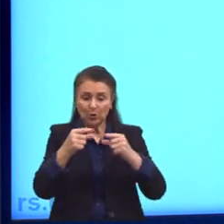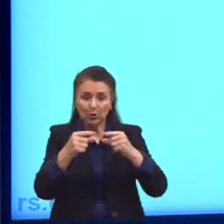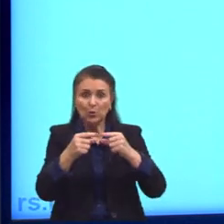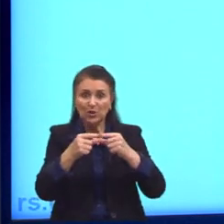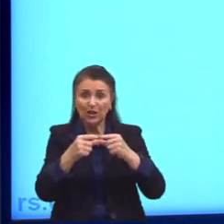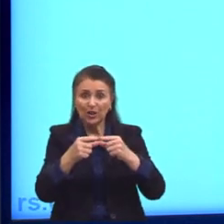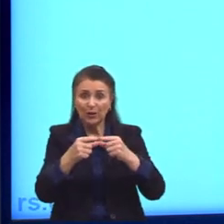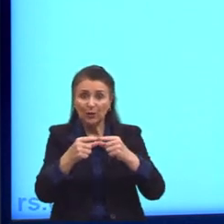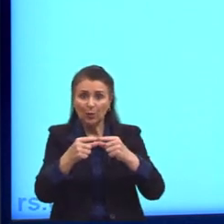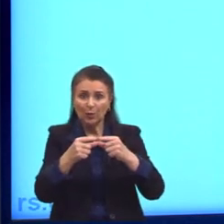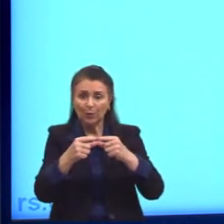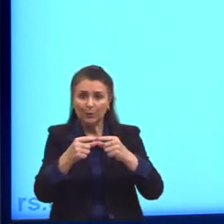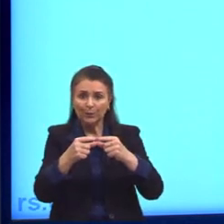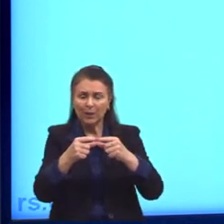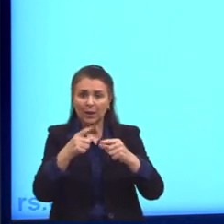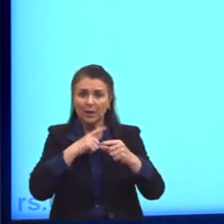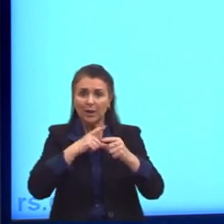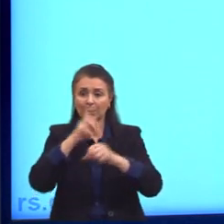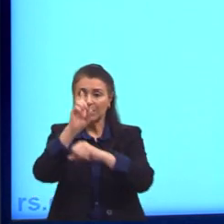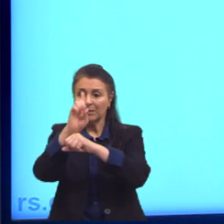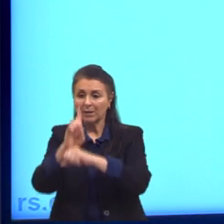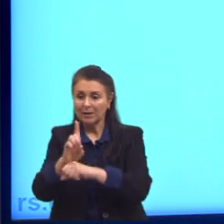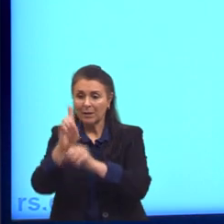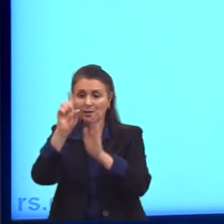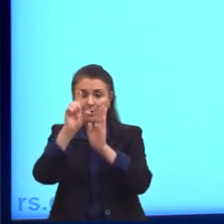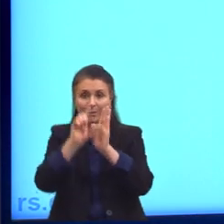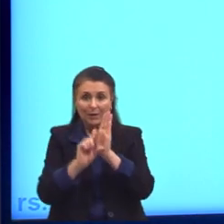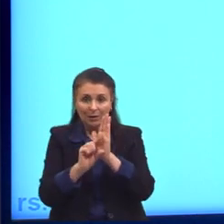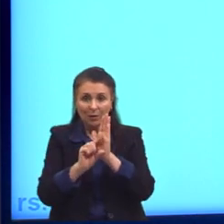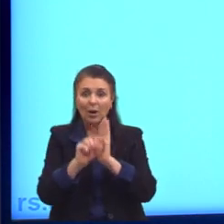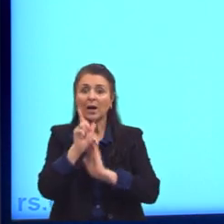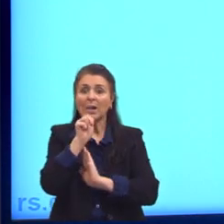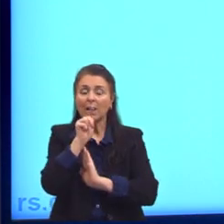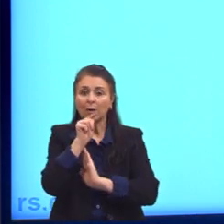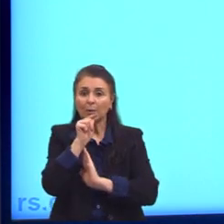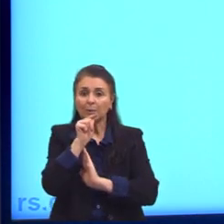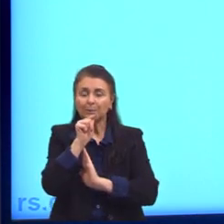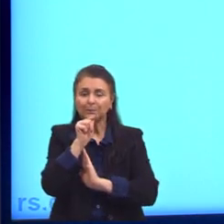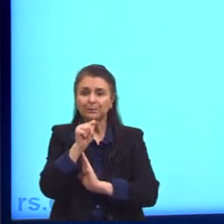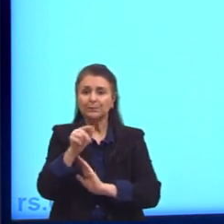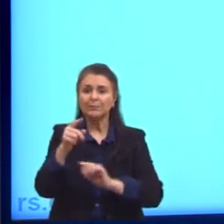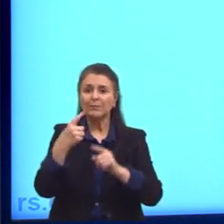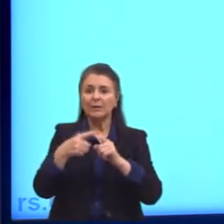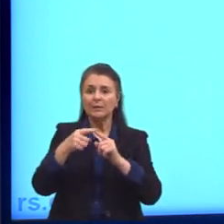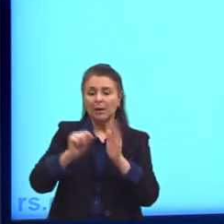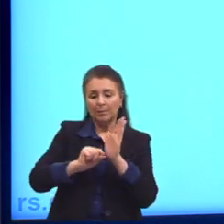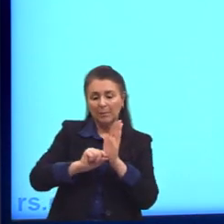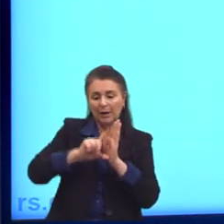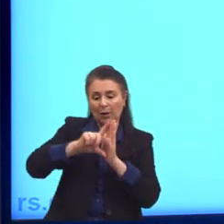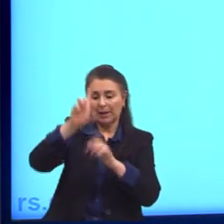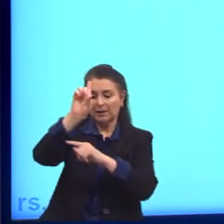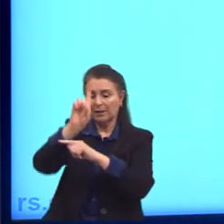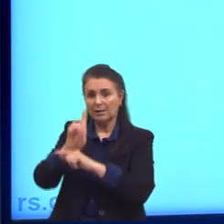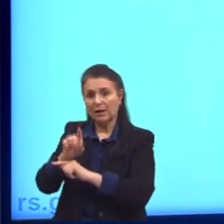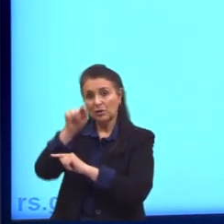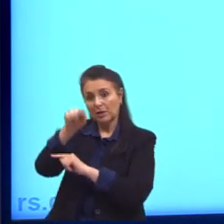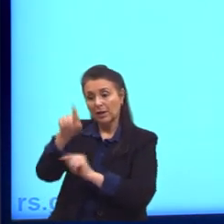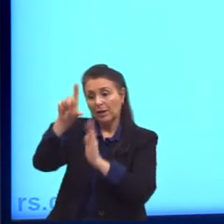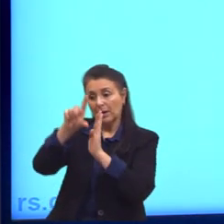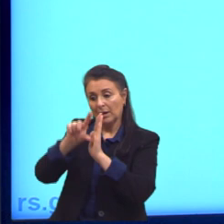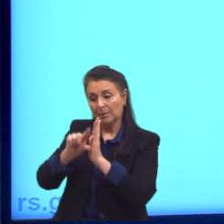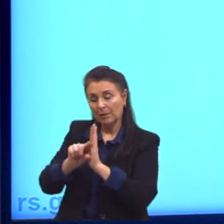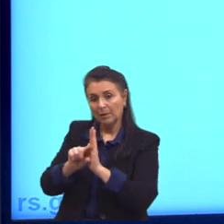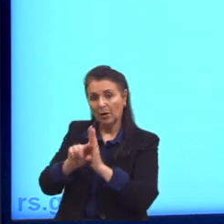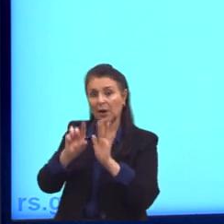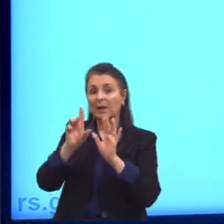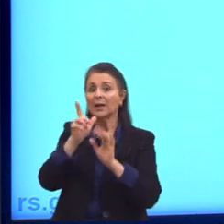hoje eu ele acaba ocupando um volume menor maior por isso que a densidade dele então é menor do